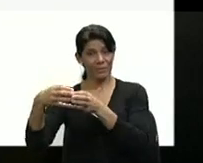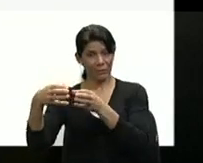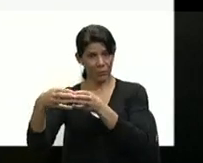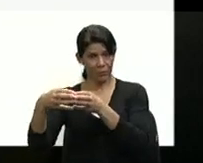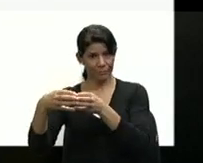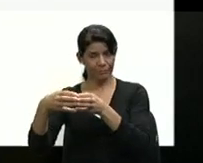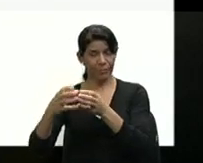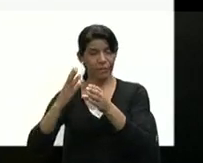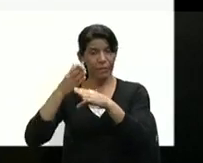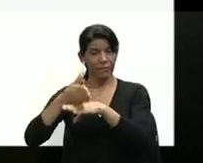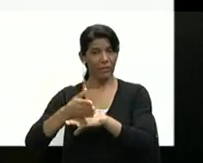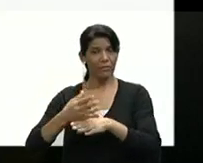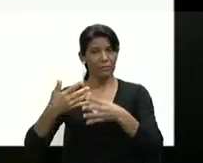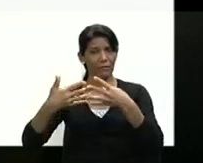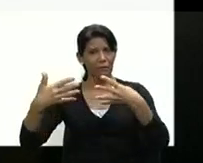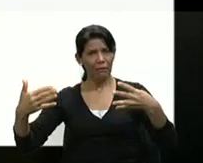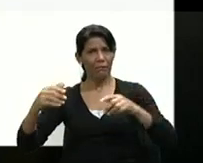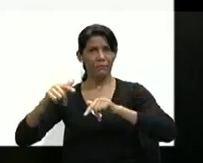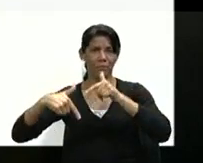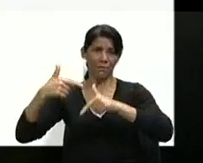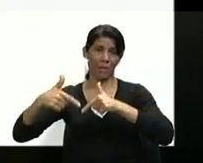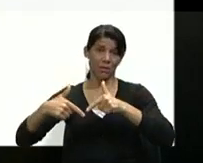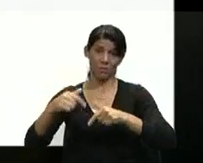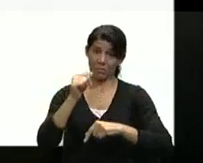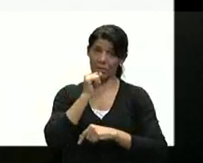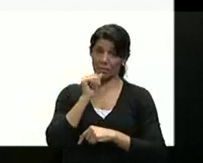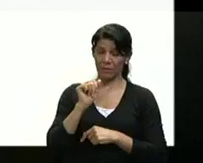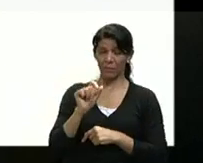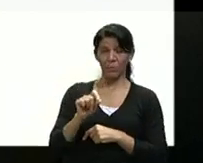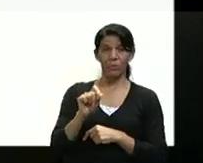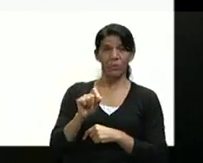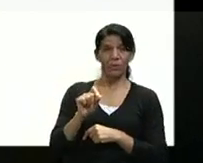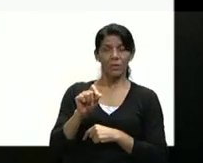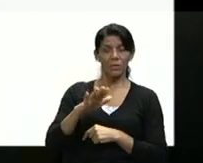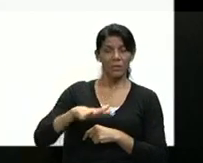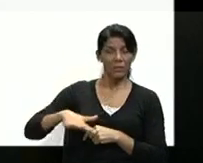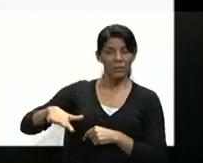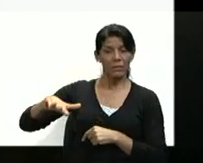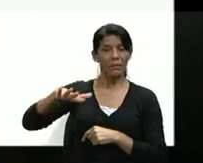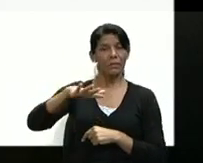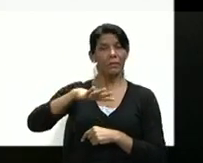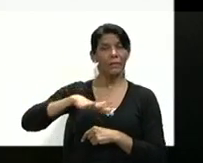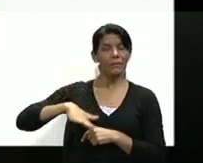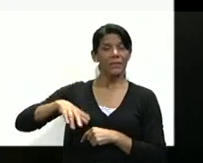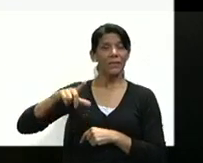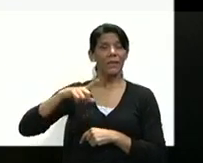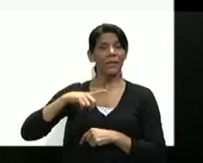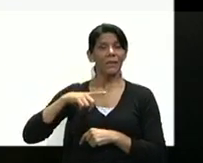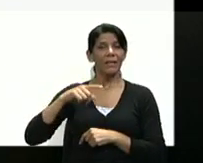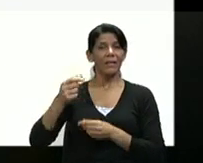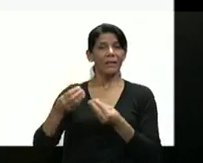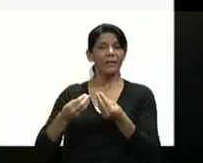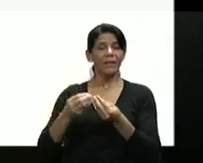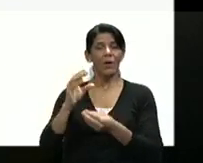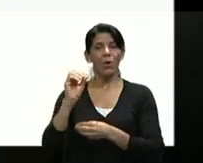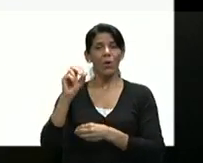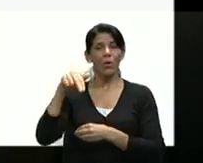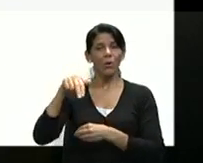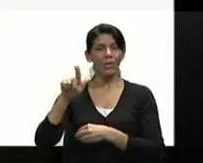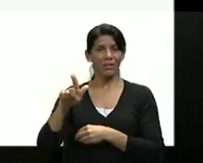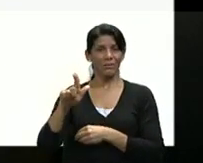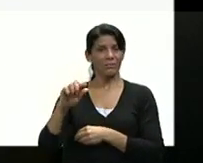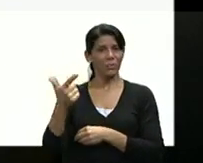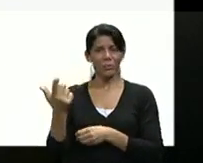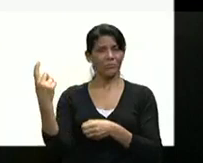de trabalho. Ele pode atuar aqui, então, nas entidades sem fins lucrativos.